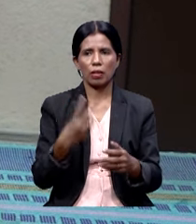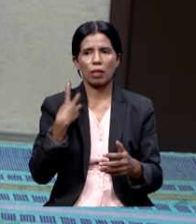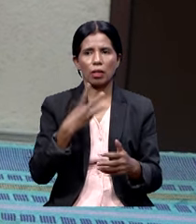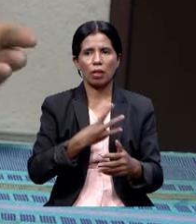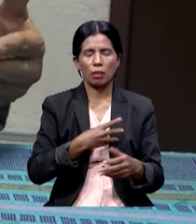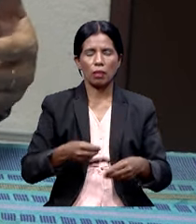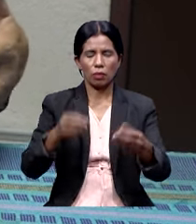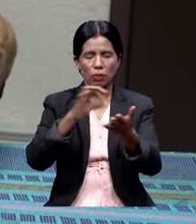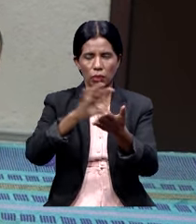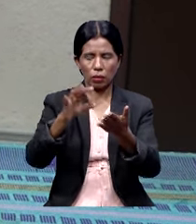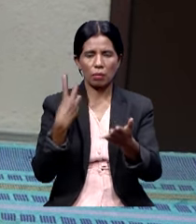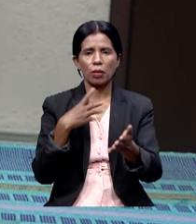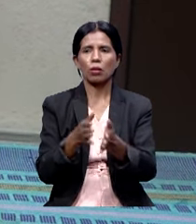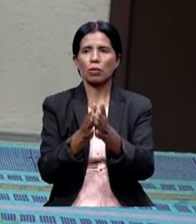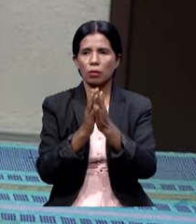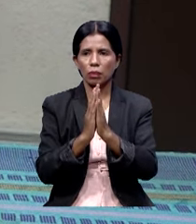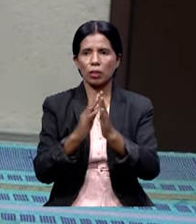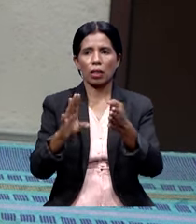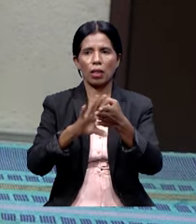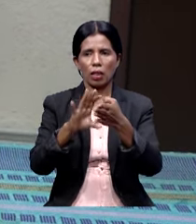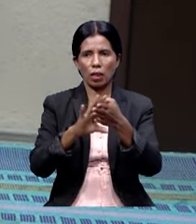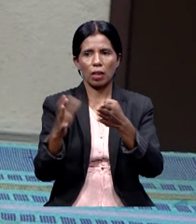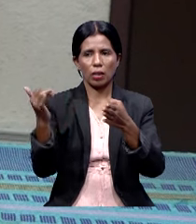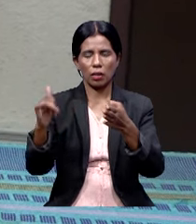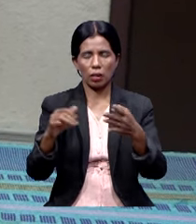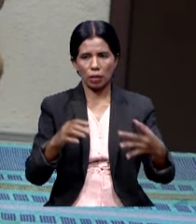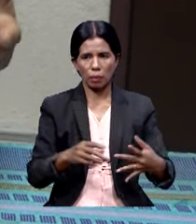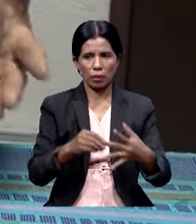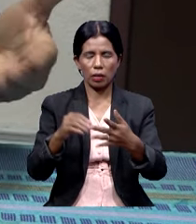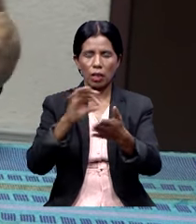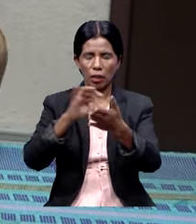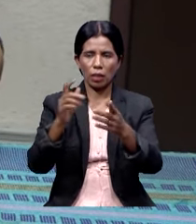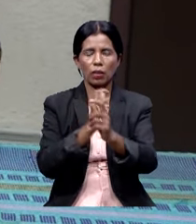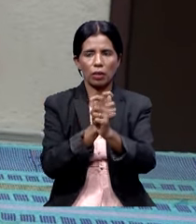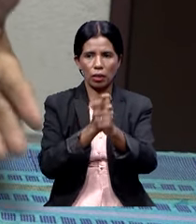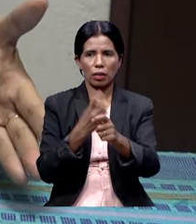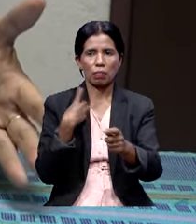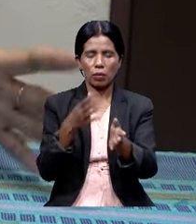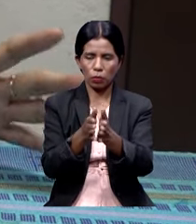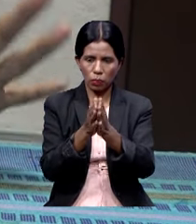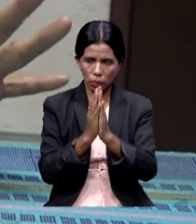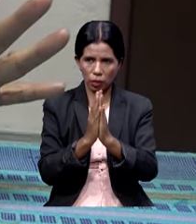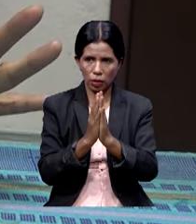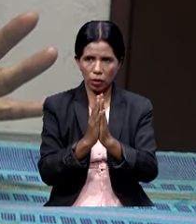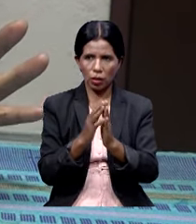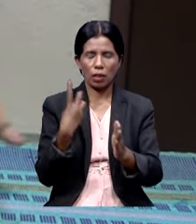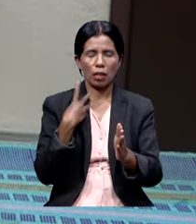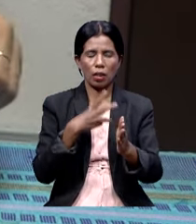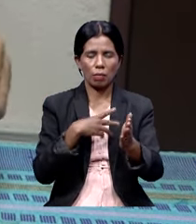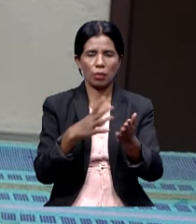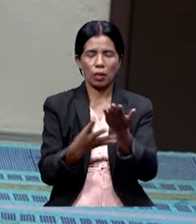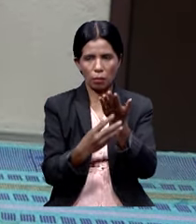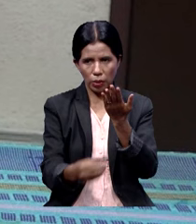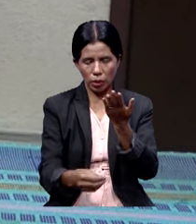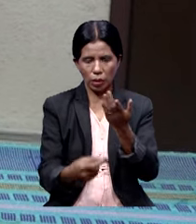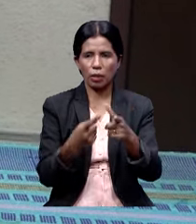ba formasa ami sempre husuluk sire ne karta sire ne karta ofisial sire haker kotetu ami husumai ami sken ne ami sken te otu